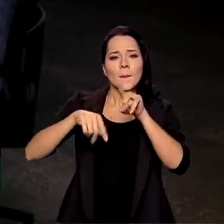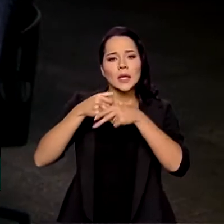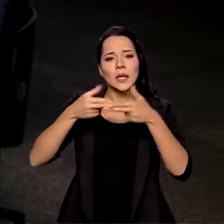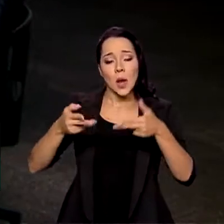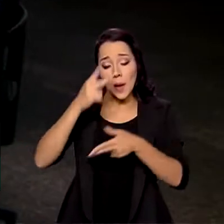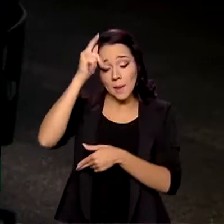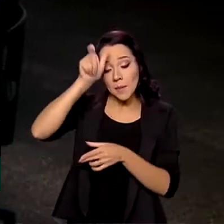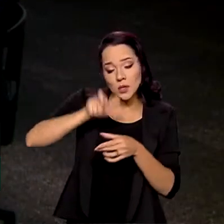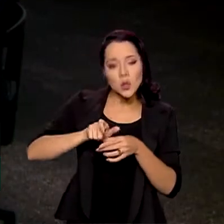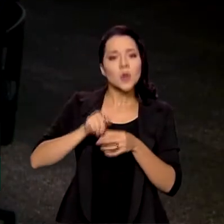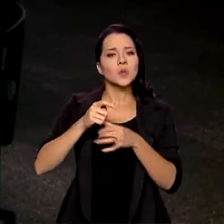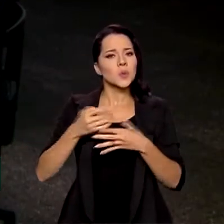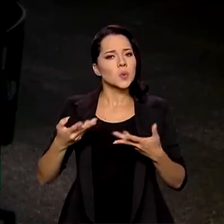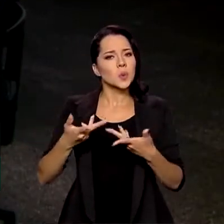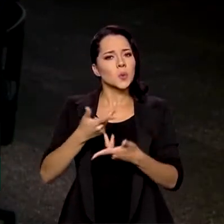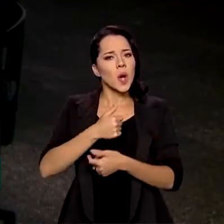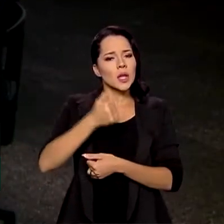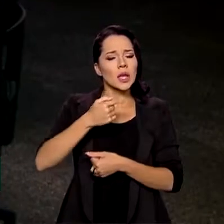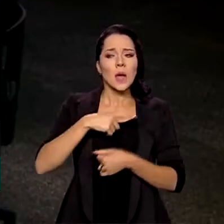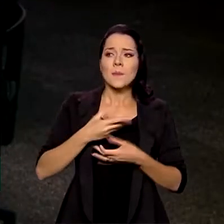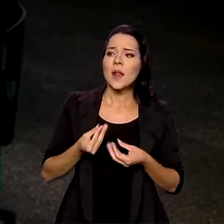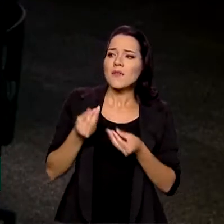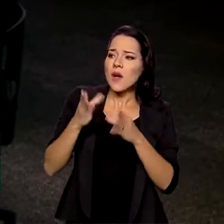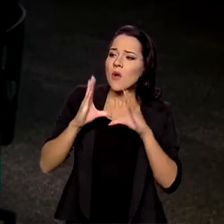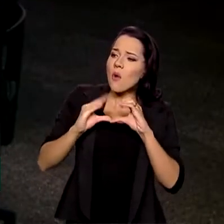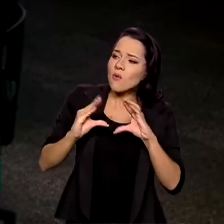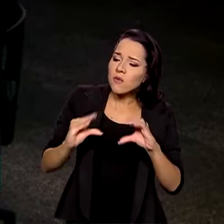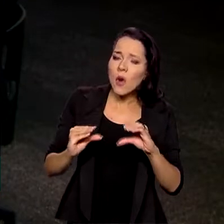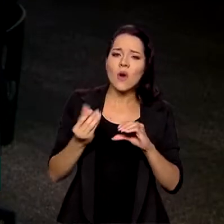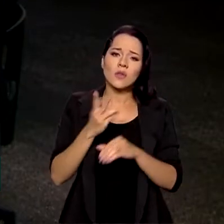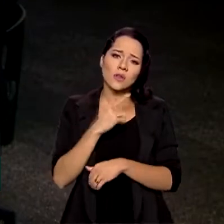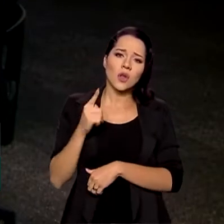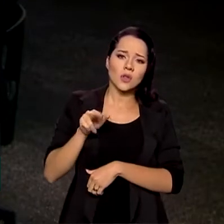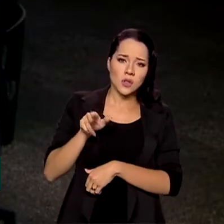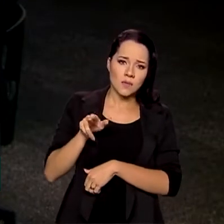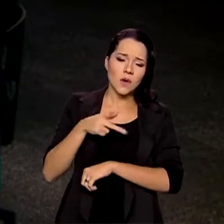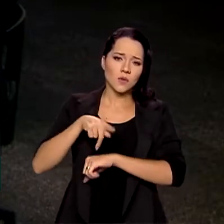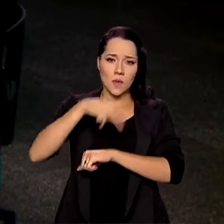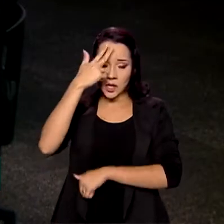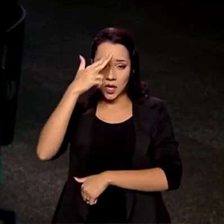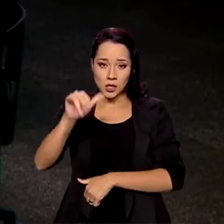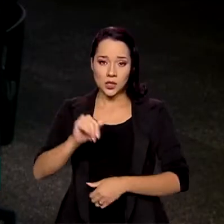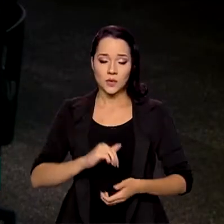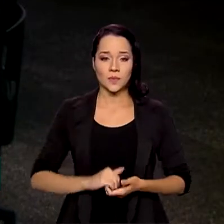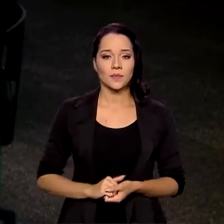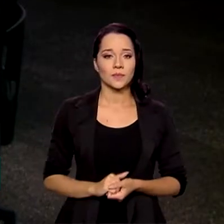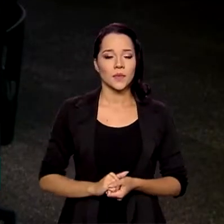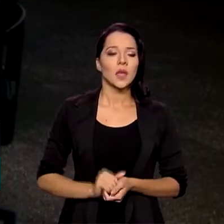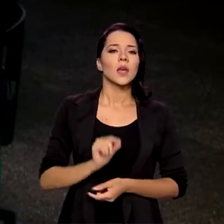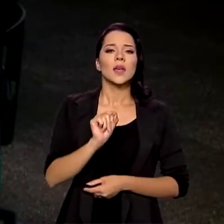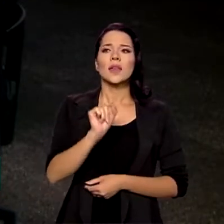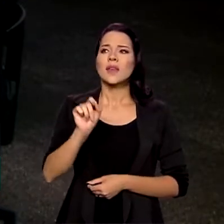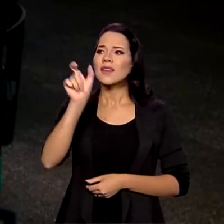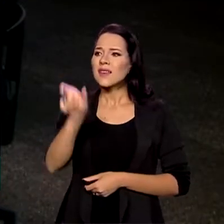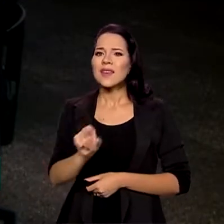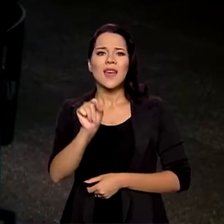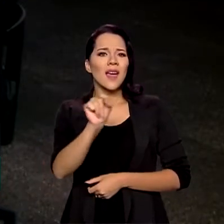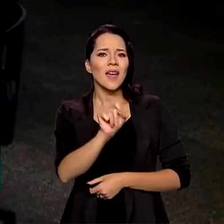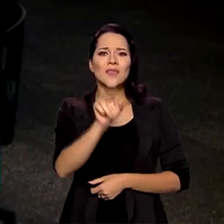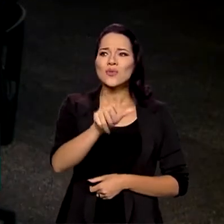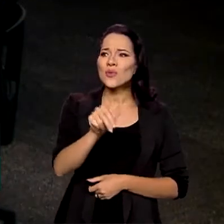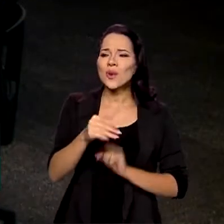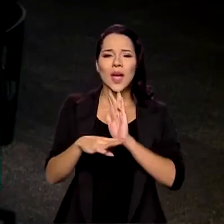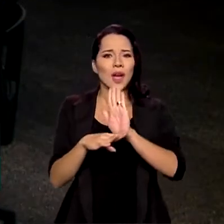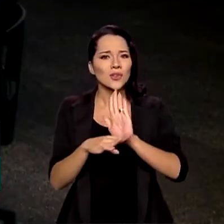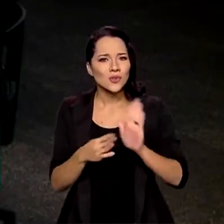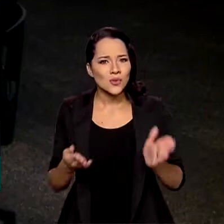pessoas qualificadas para levar conforto aos nossos irmãos do Haiti. Quem aqui nunca foi